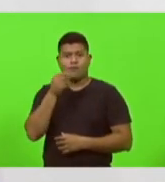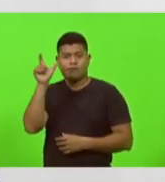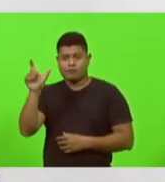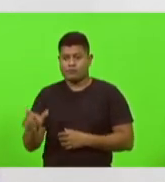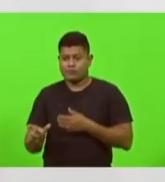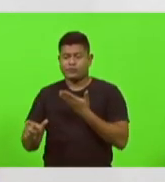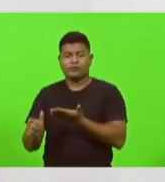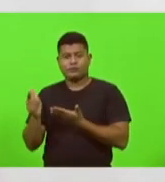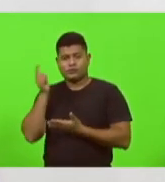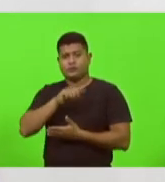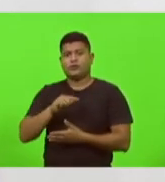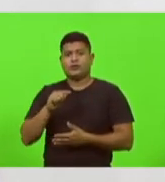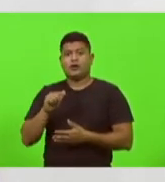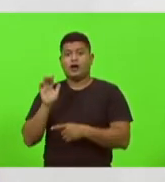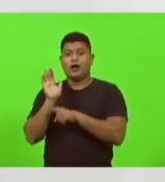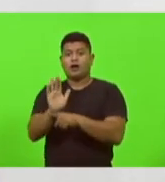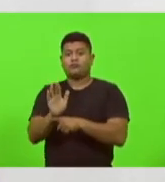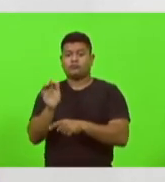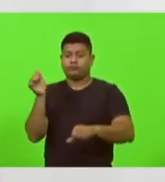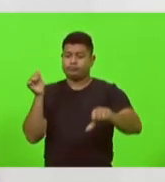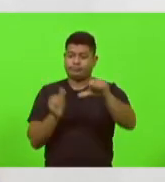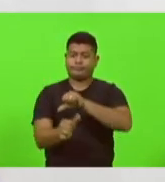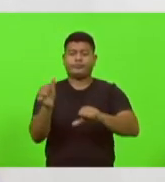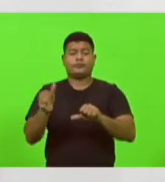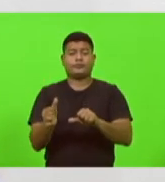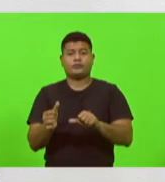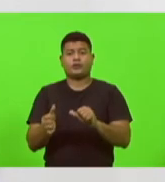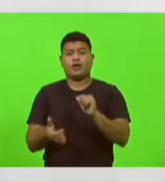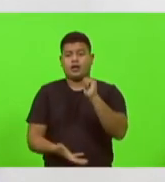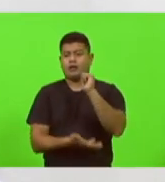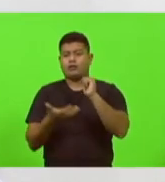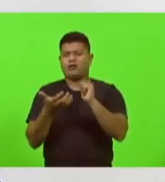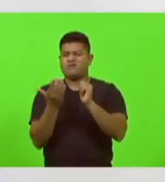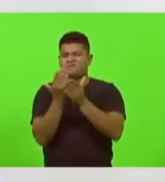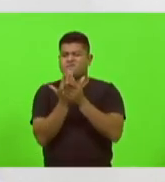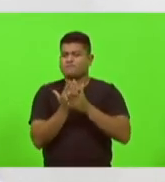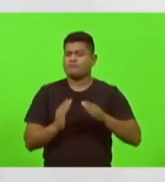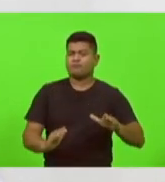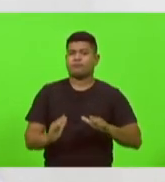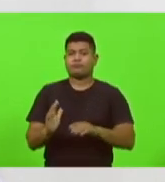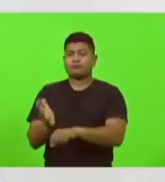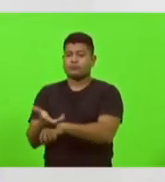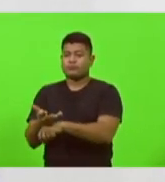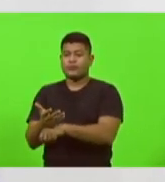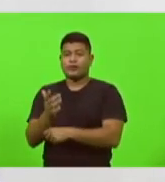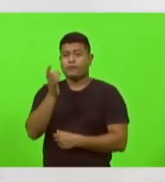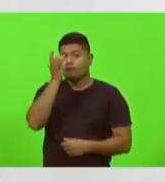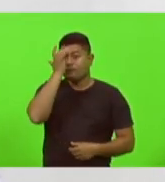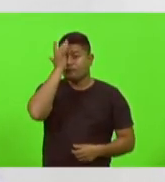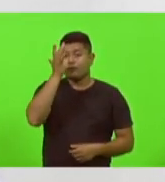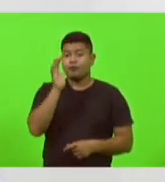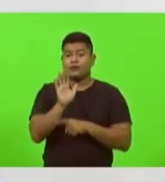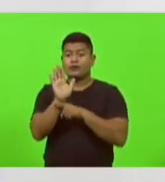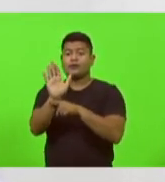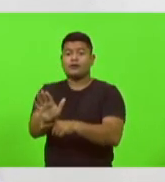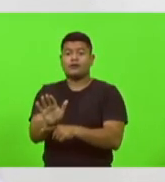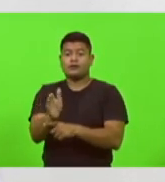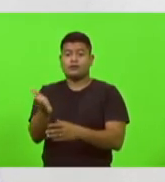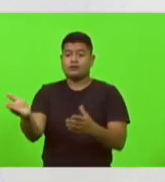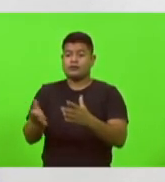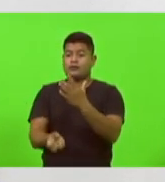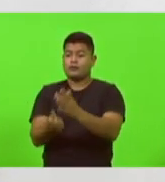esses processos pudessem ser mais ágeis, assim facilitando não só a vida do produtor, mas do